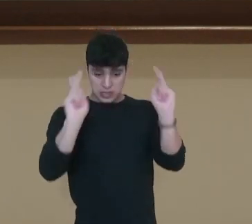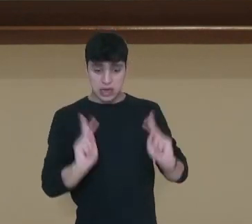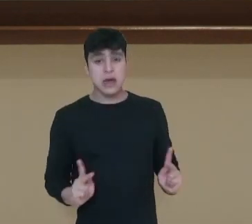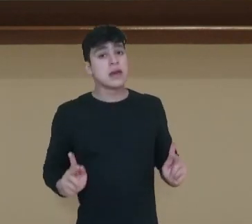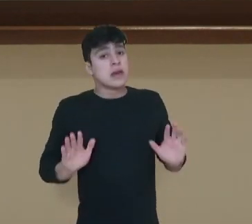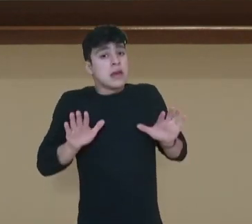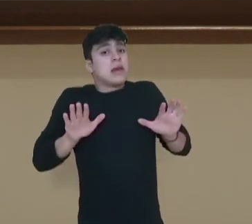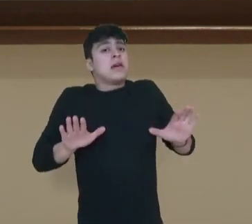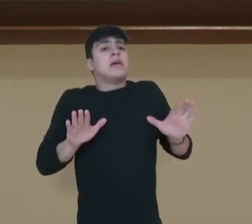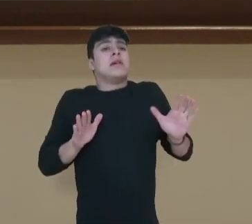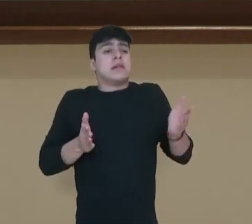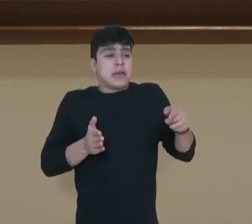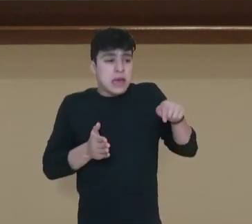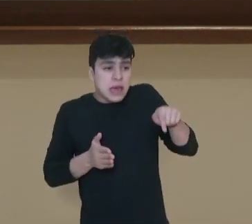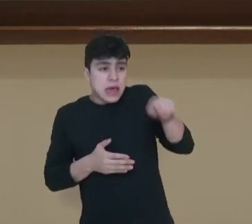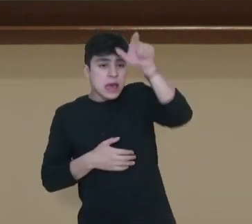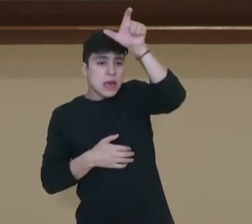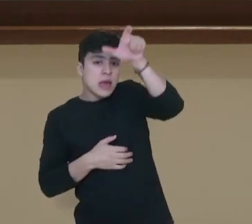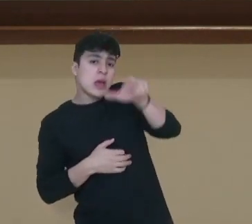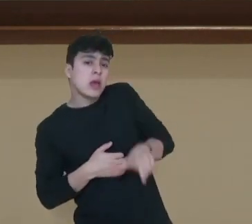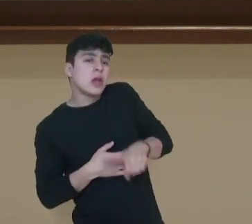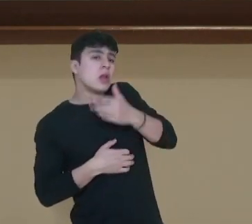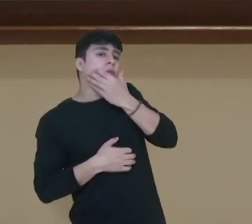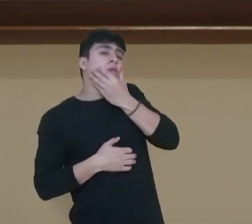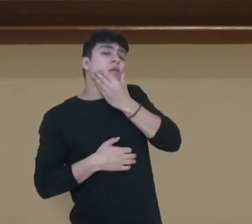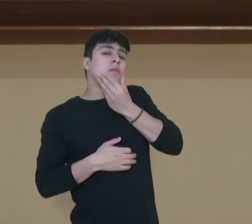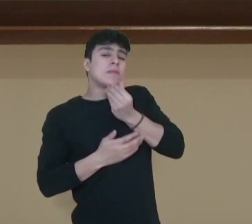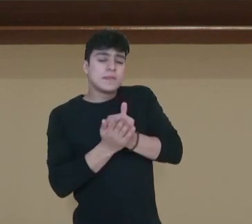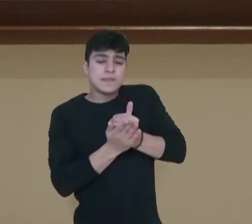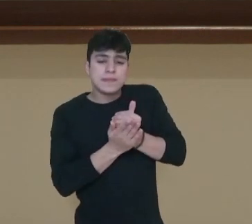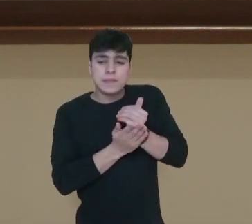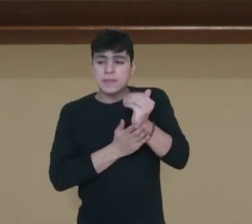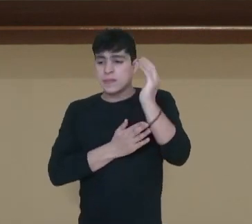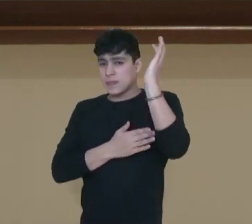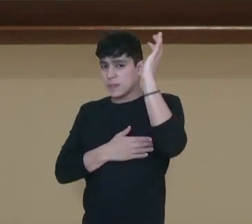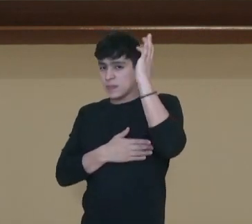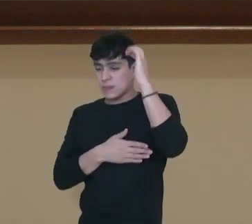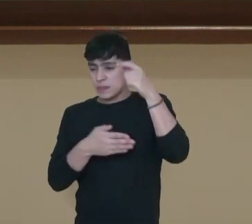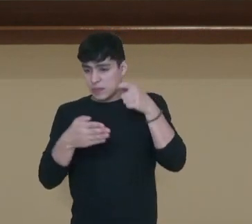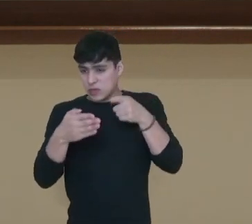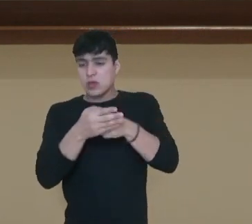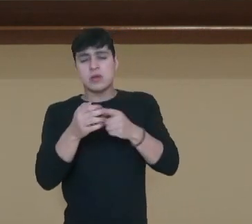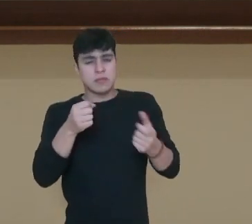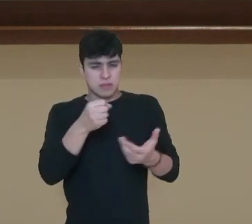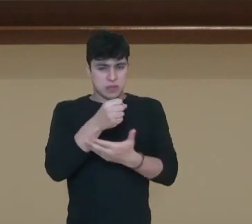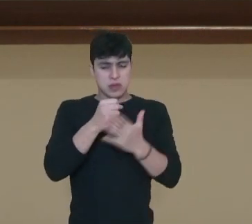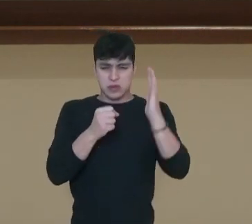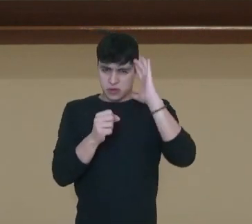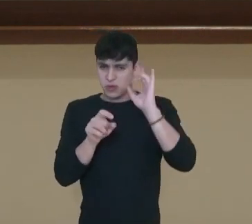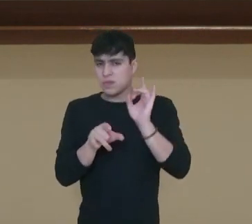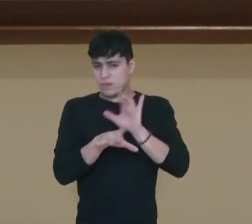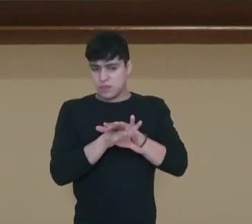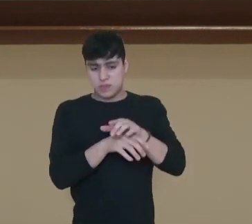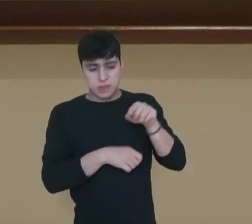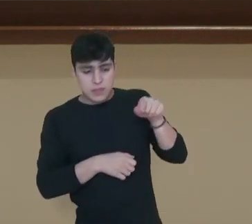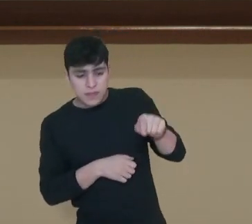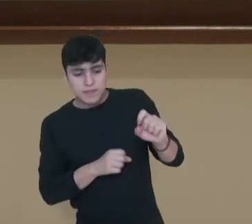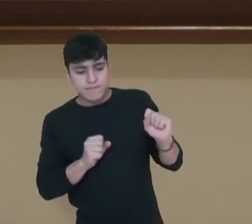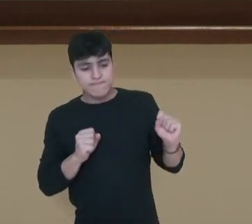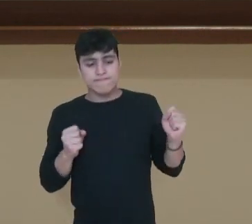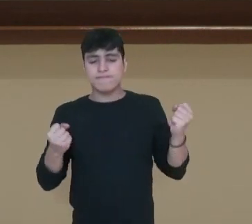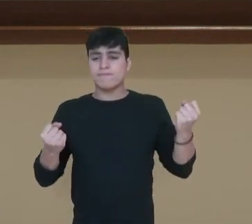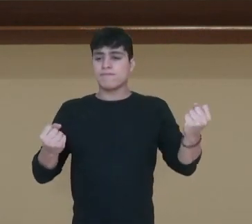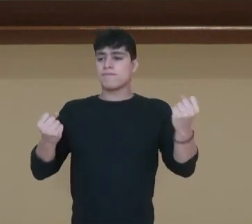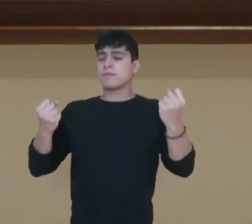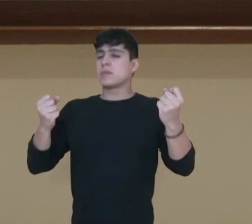uma ideia que já tinha uma base, né, teórica bastante forte. Essas ideias vão fazer